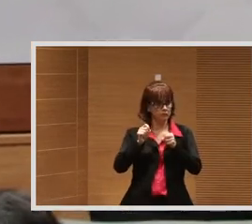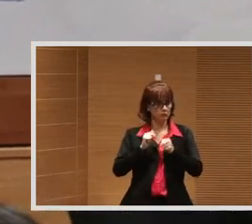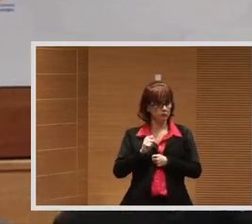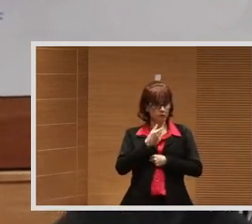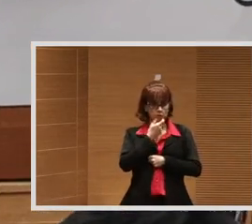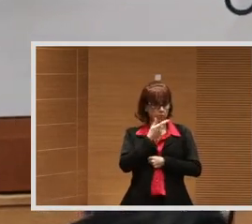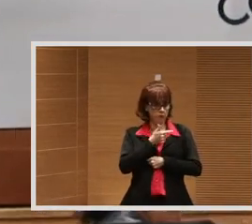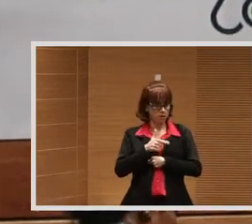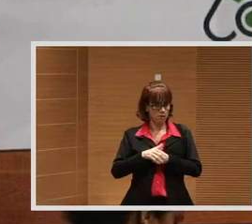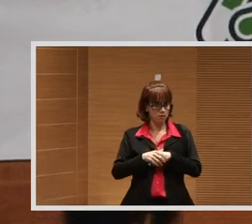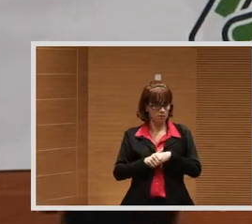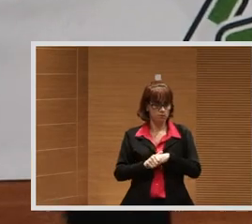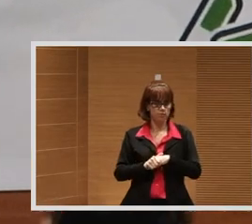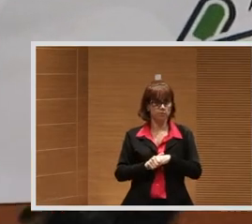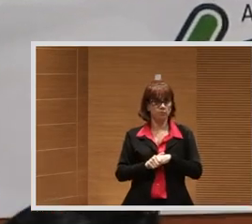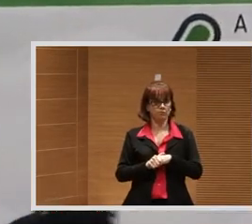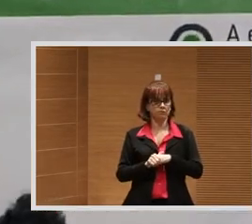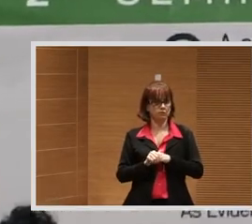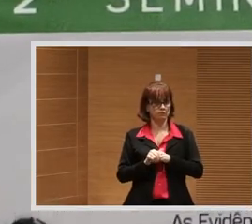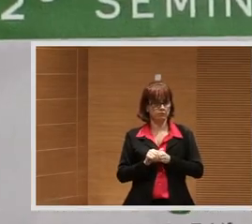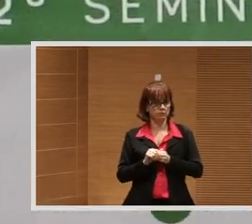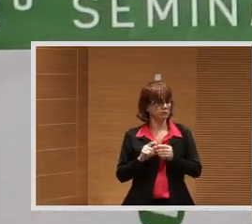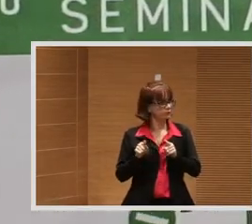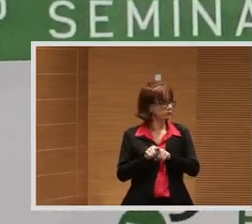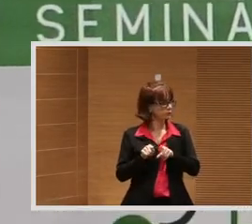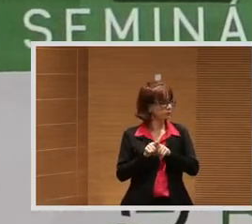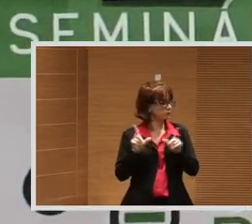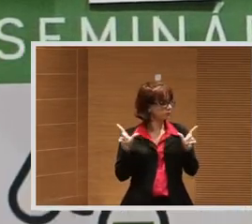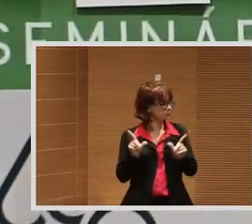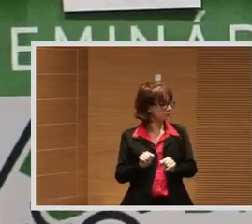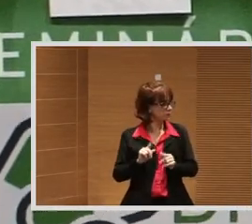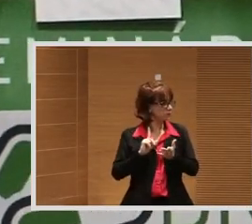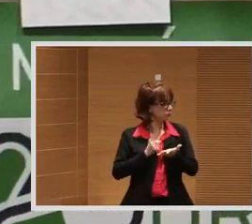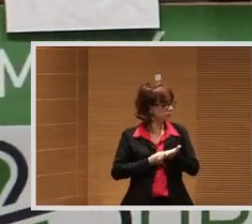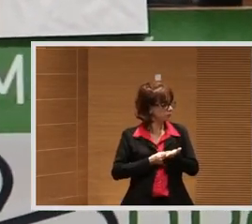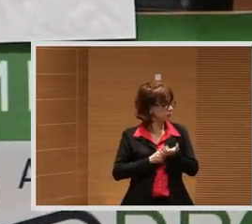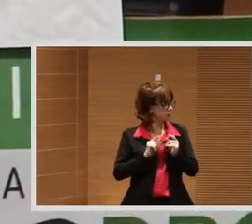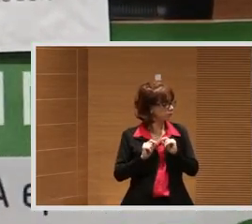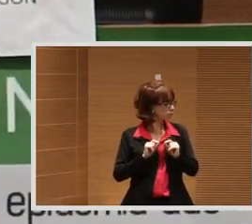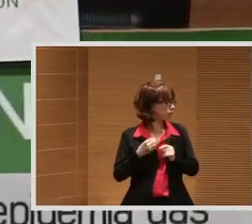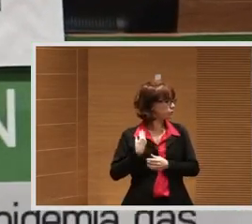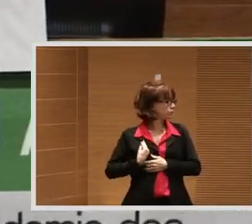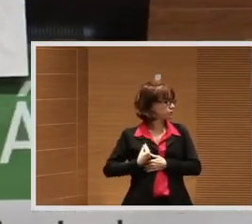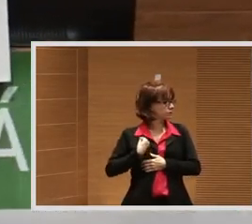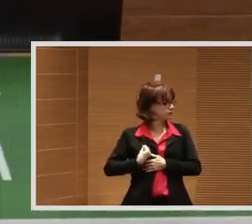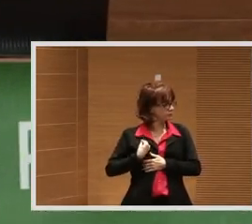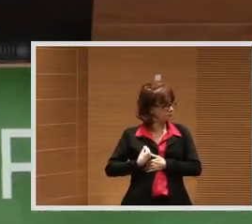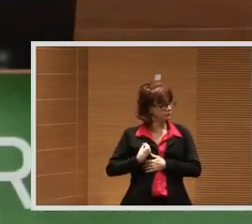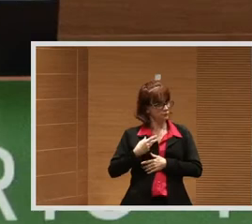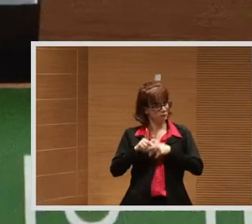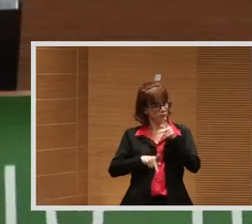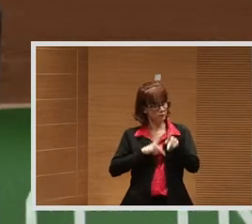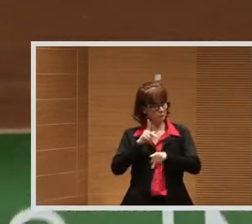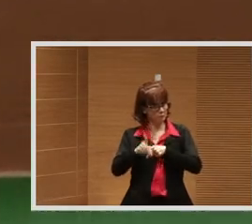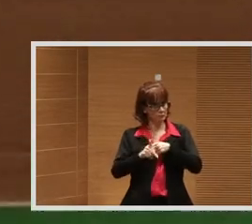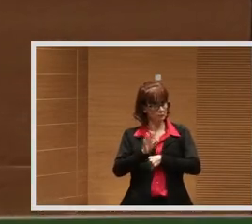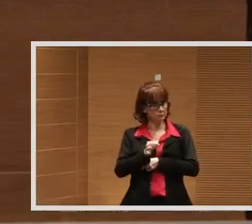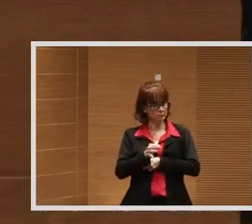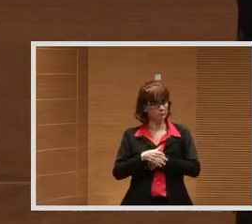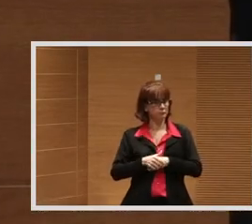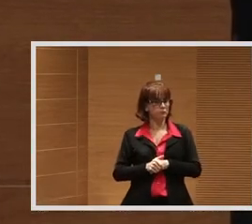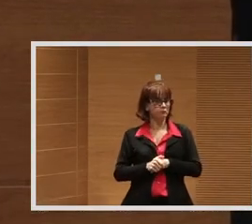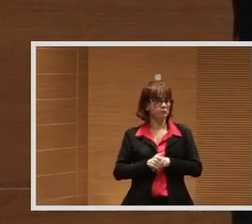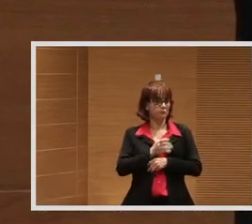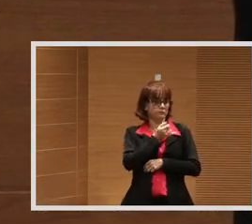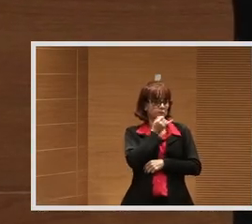E cada vez menos comprometidos com a vida da população. Né?